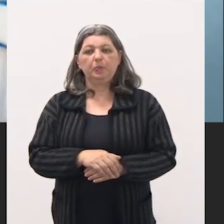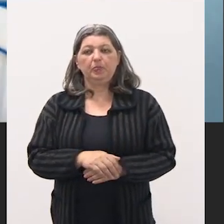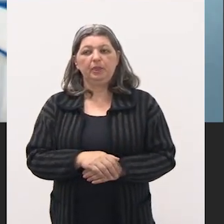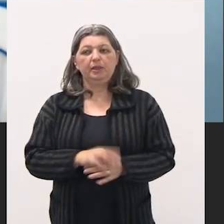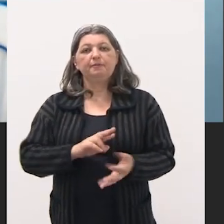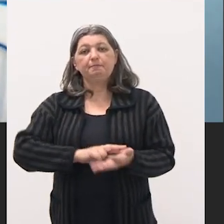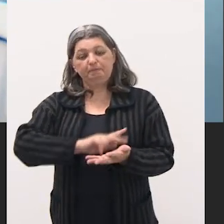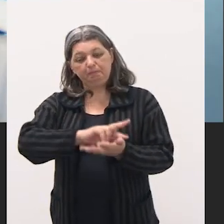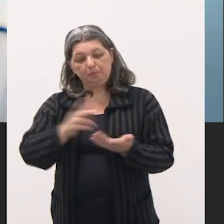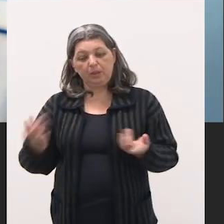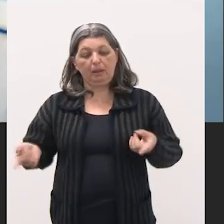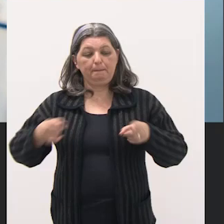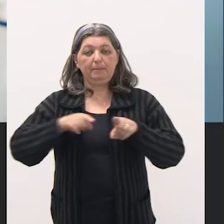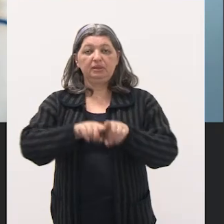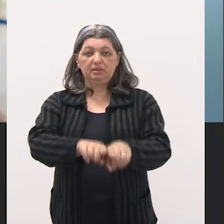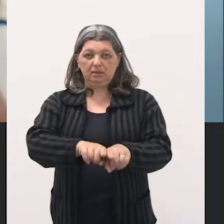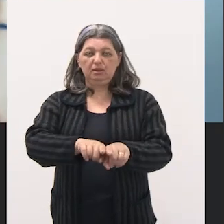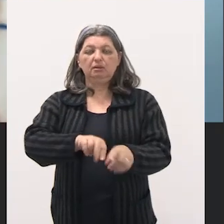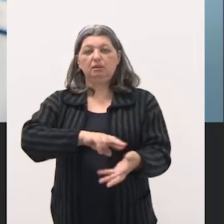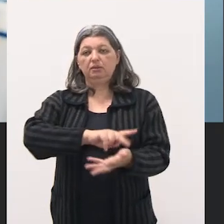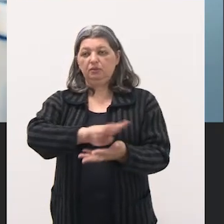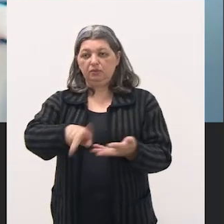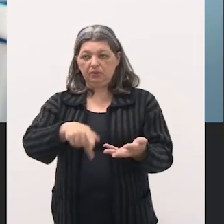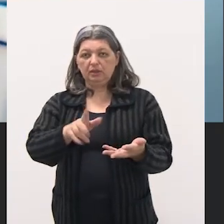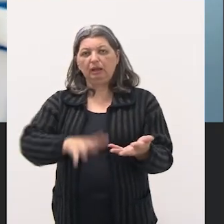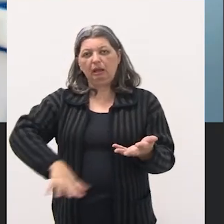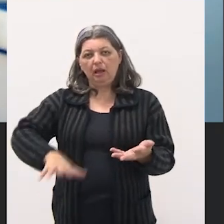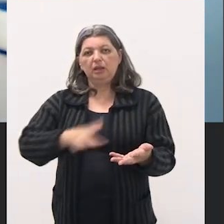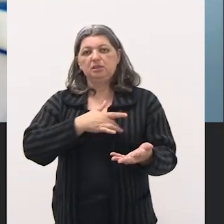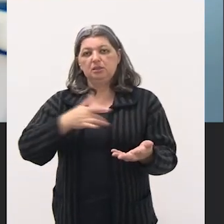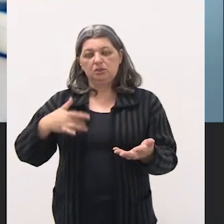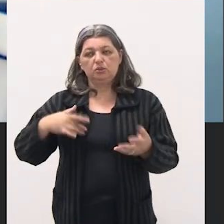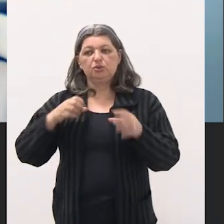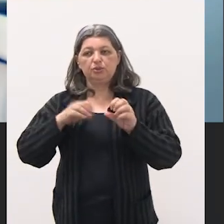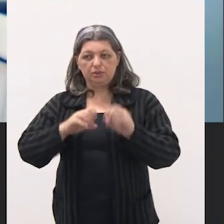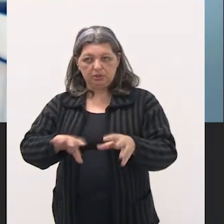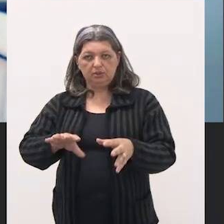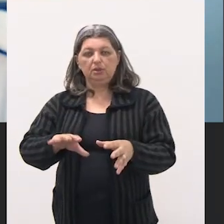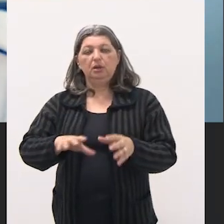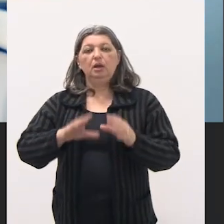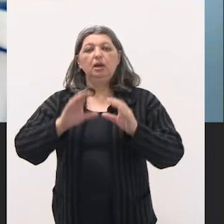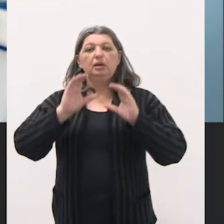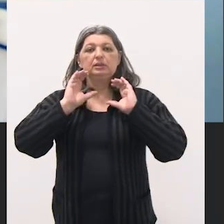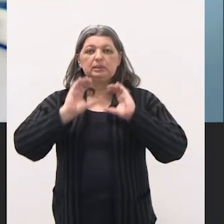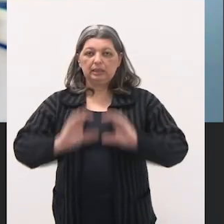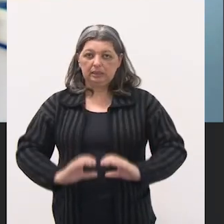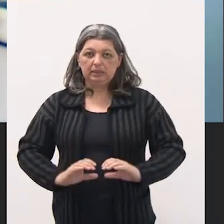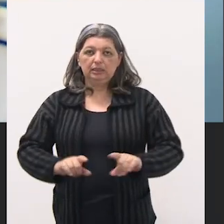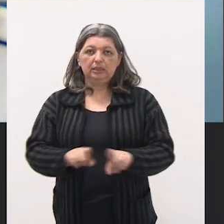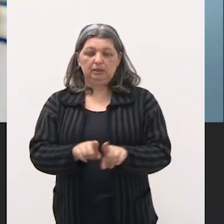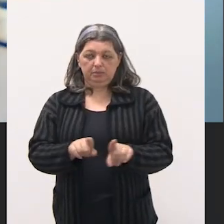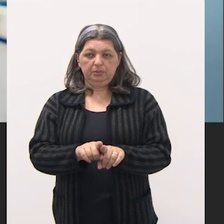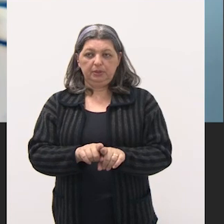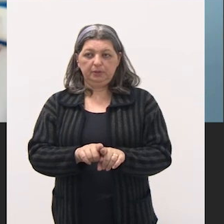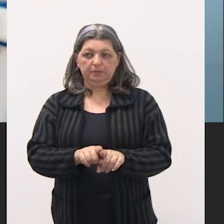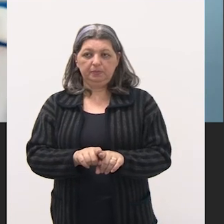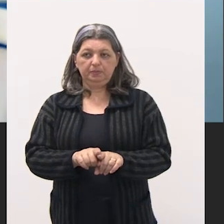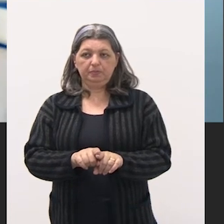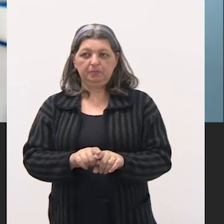dessas parcerias que são feitas da saúde, da educação, da cidadania, a gente poder fazer